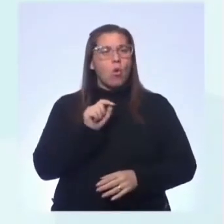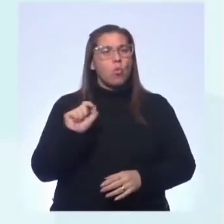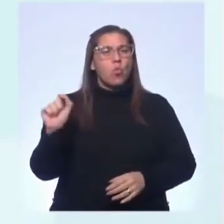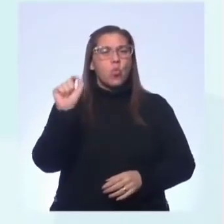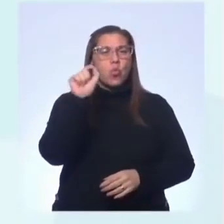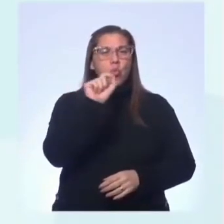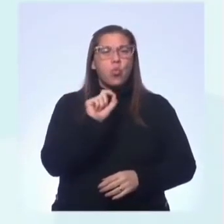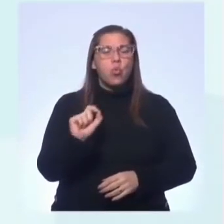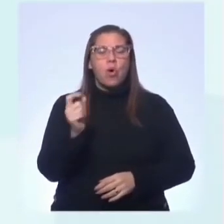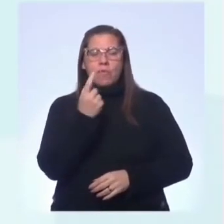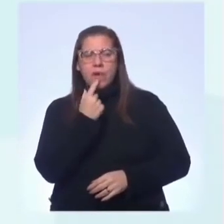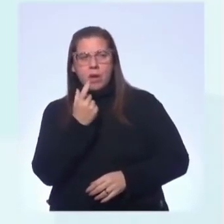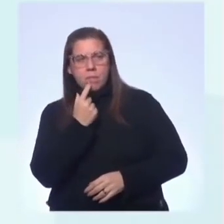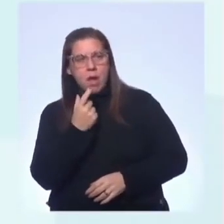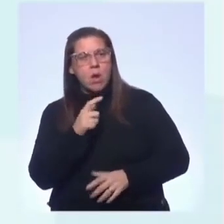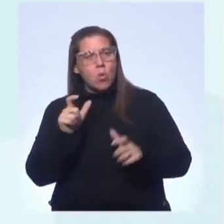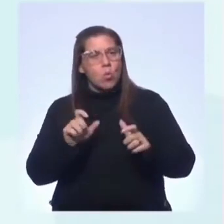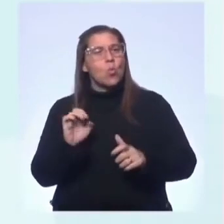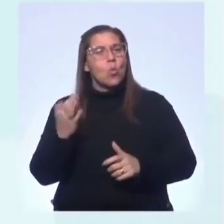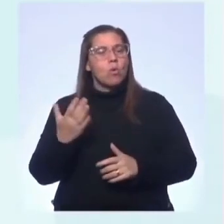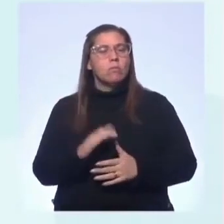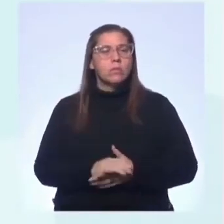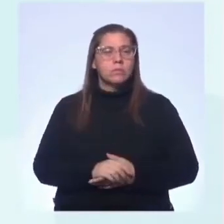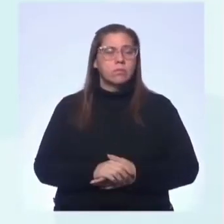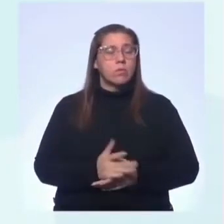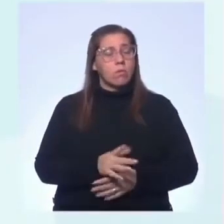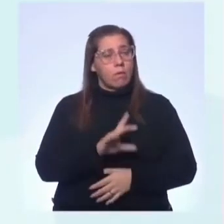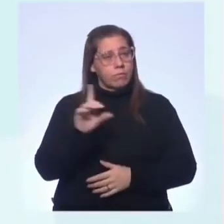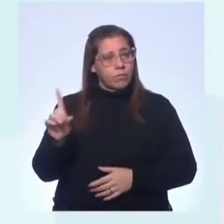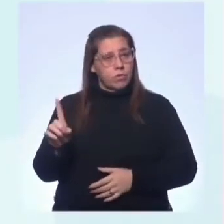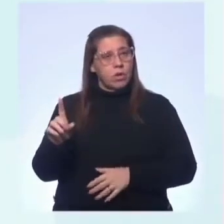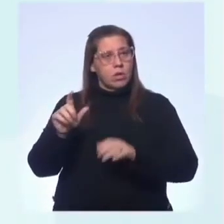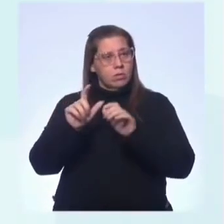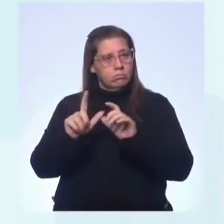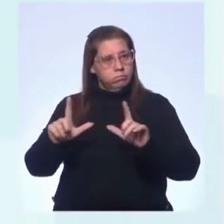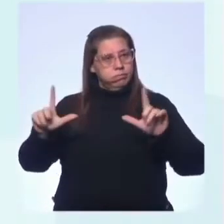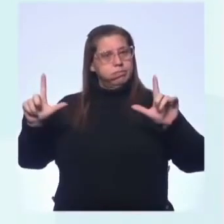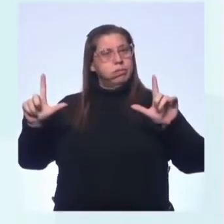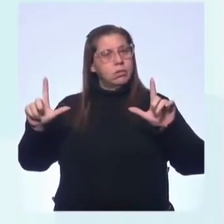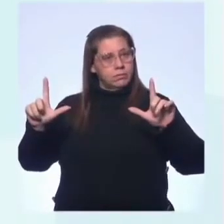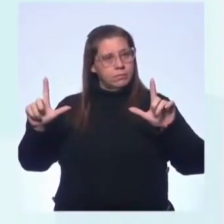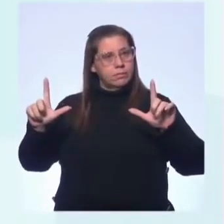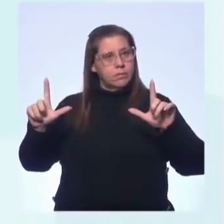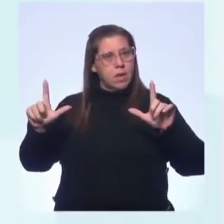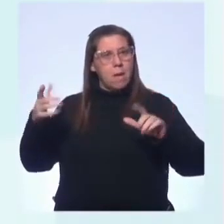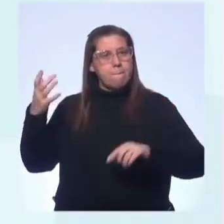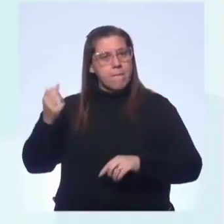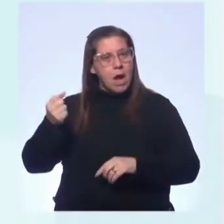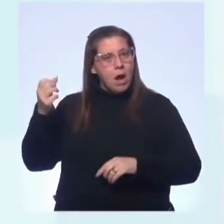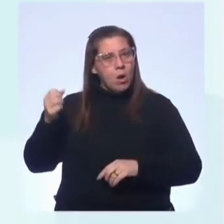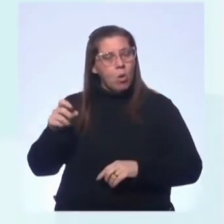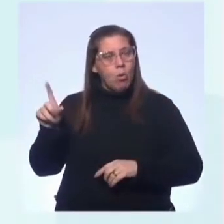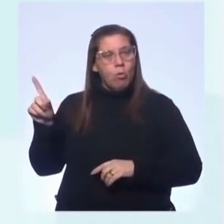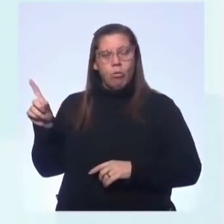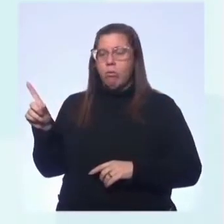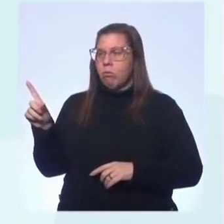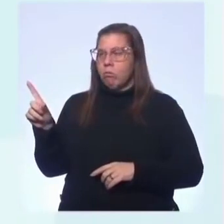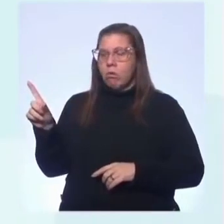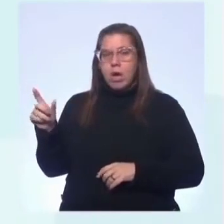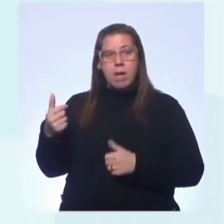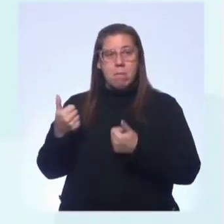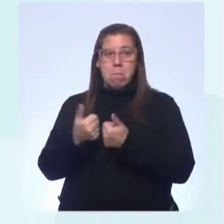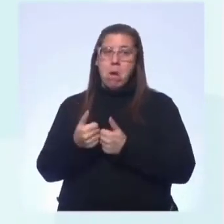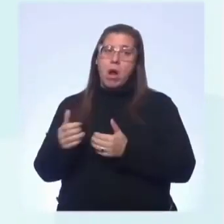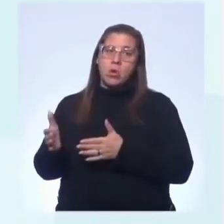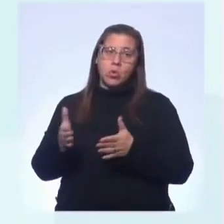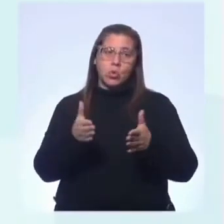aí de inundação. Tá? Do lado direito, aí ele amplia a imagem, né, e mostra aí as partes brancas, que são as margens dos